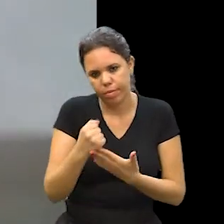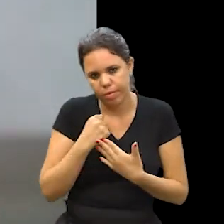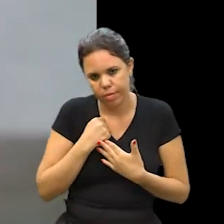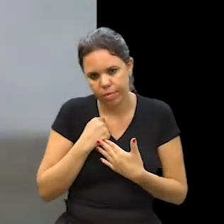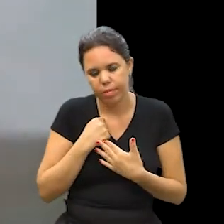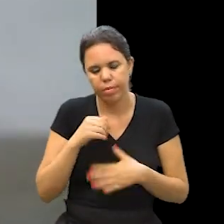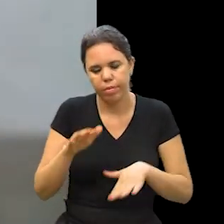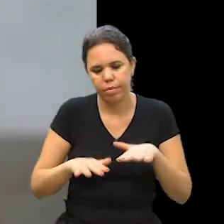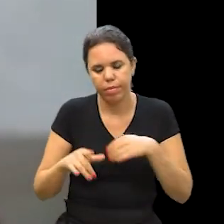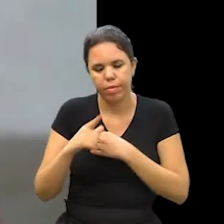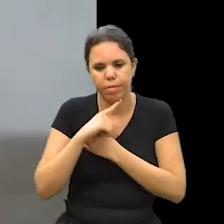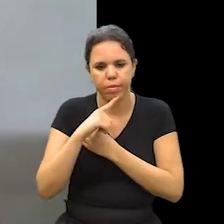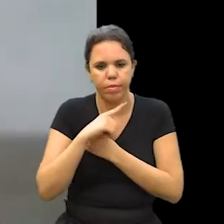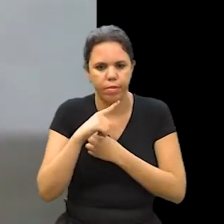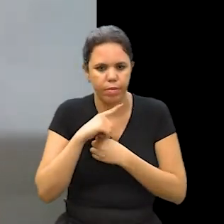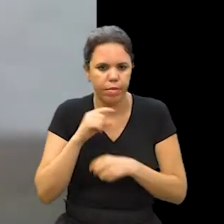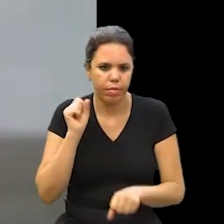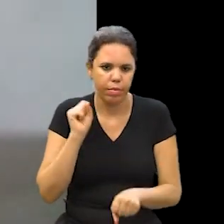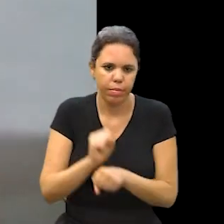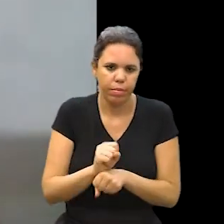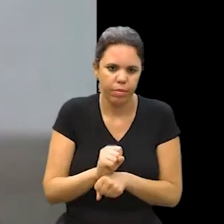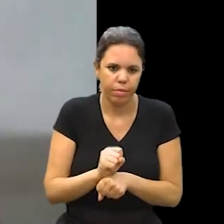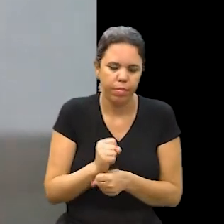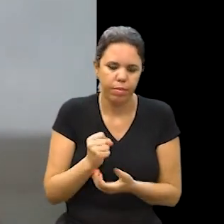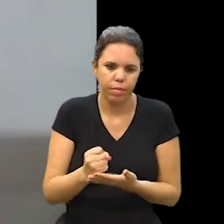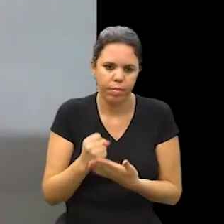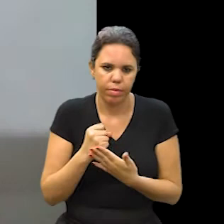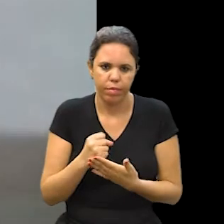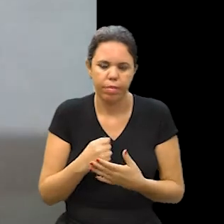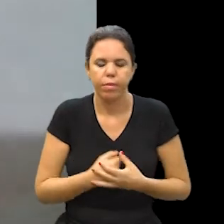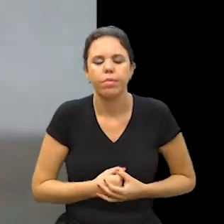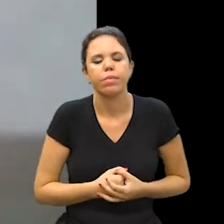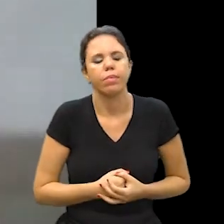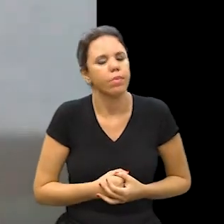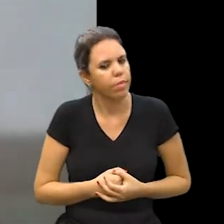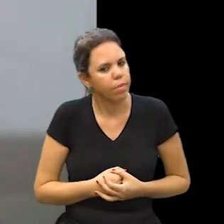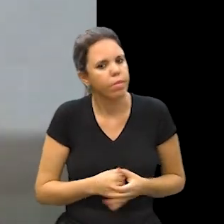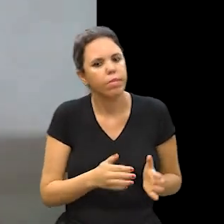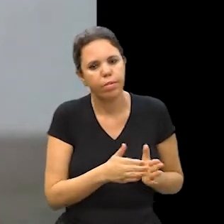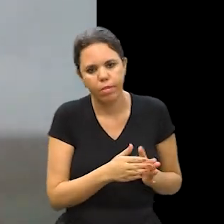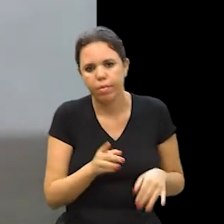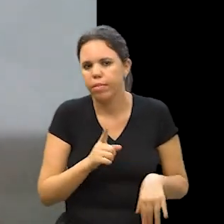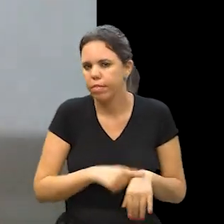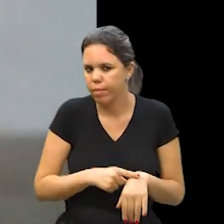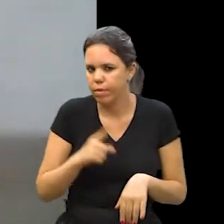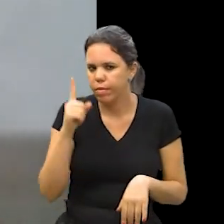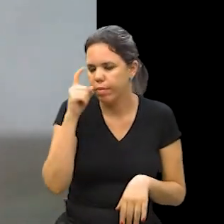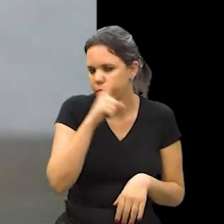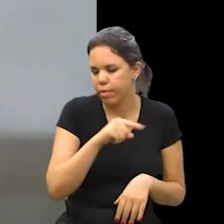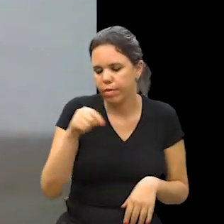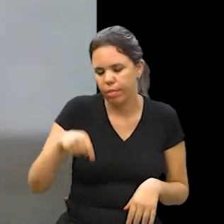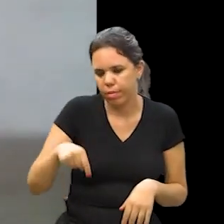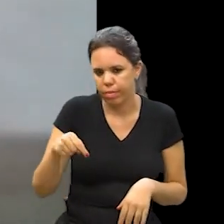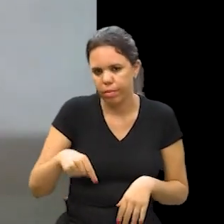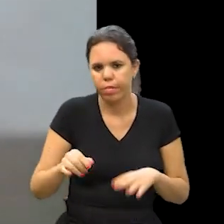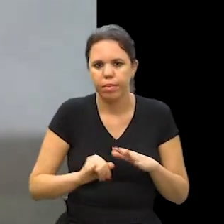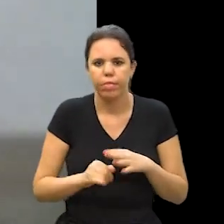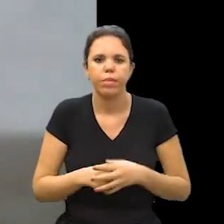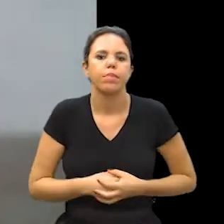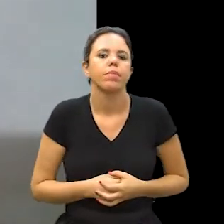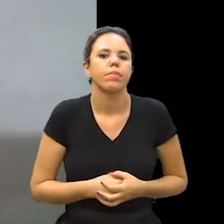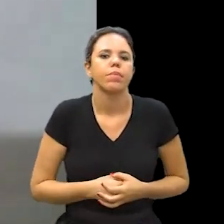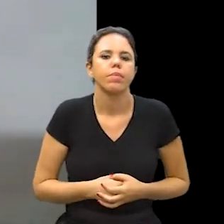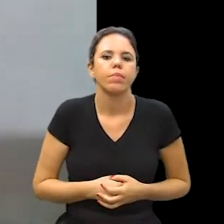muitas vezes, tiveram que interromper essa ajuda, então foi um momento bastante difícil aqui para a entidade,